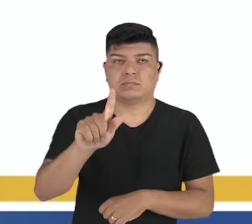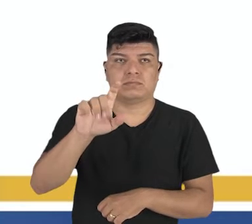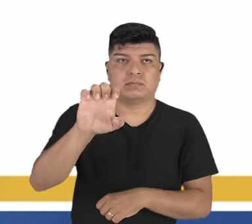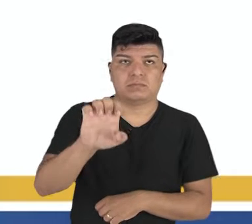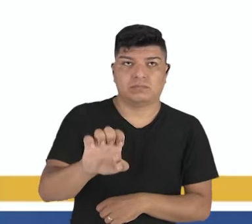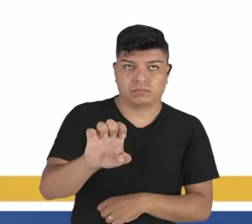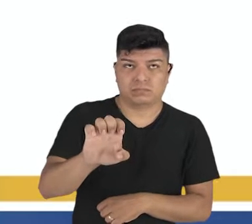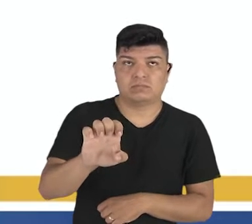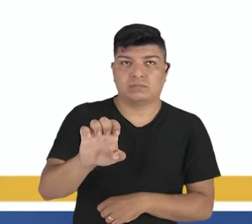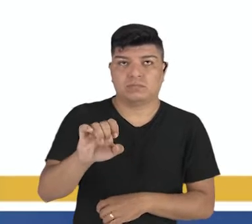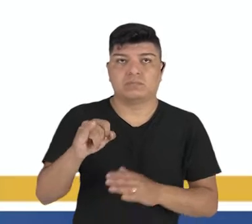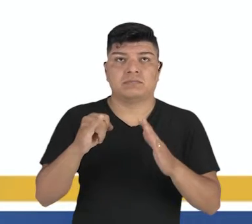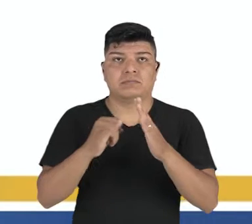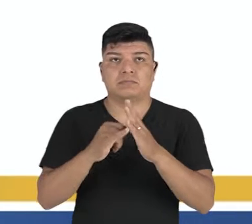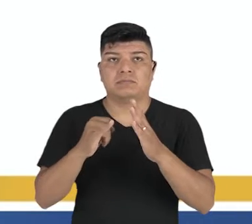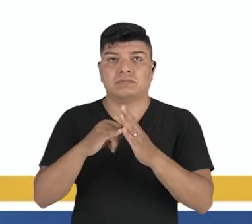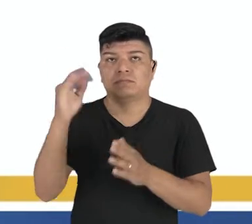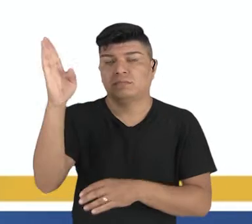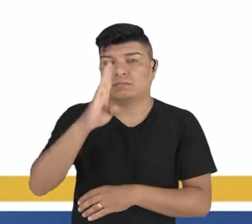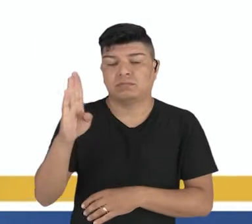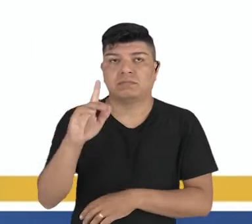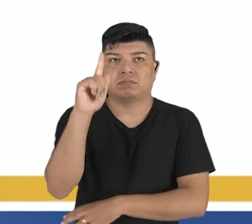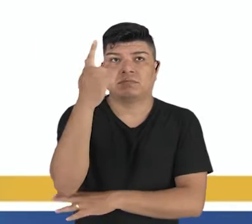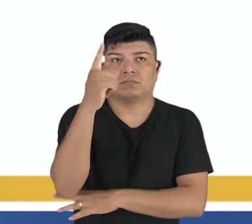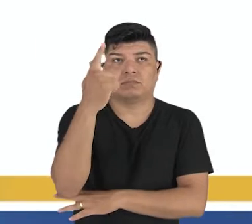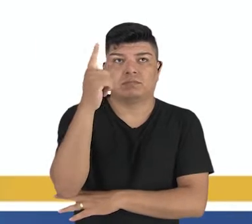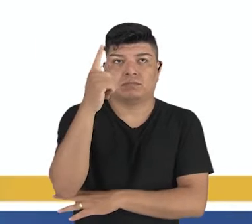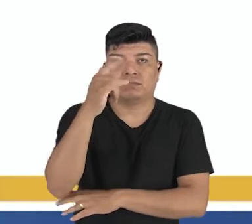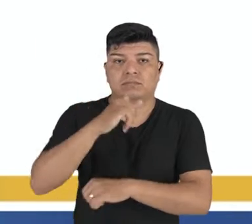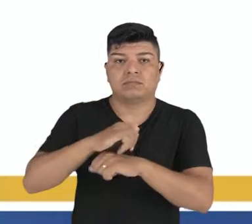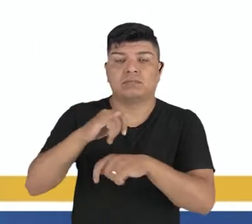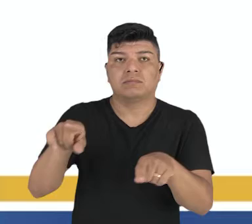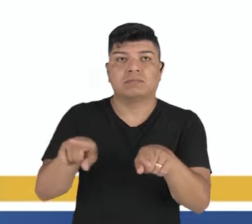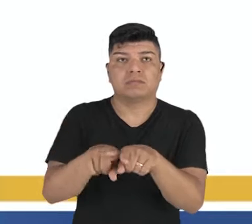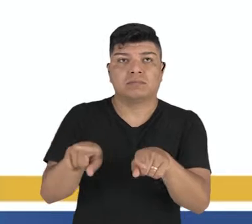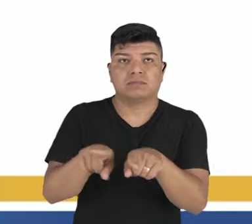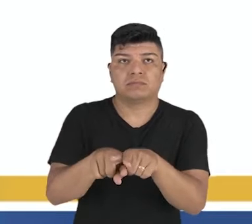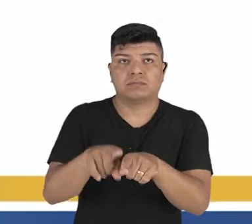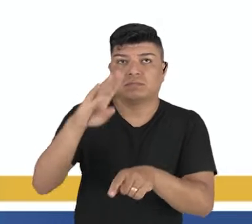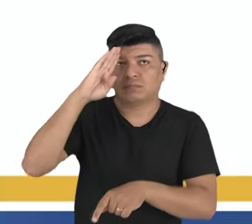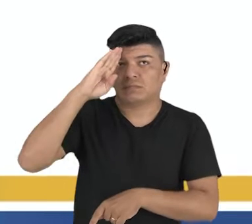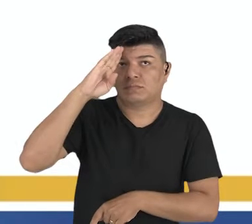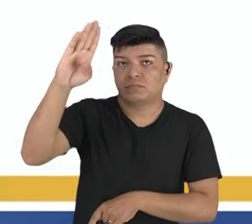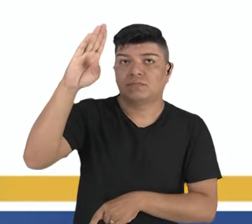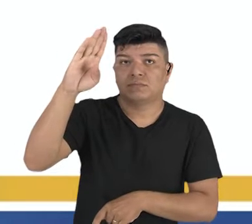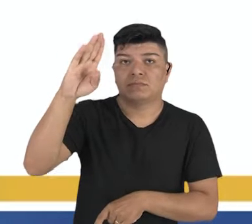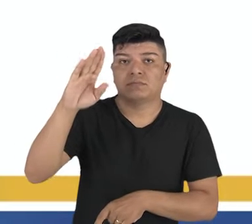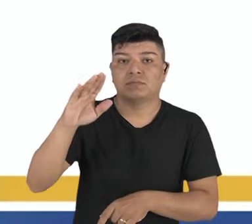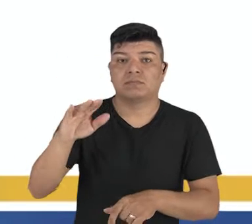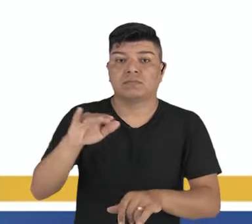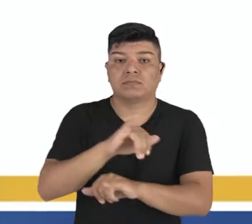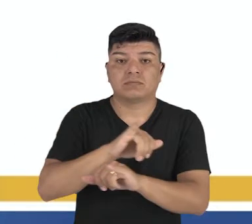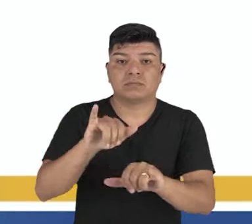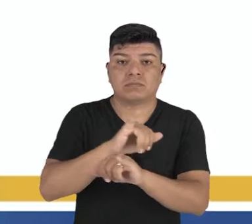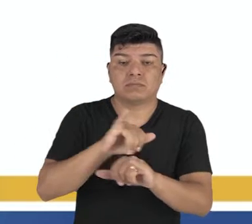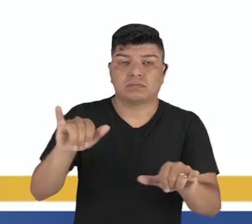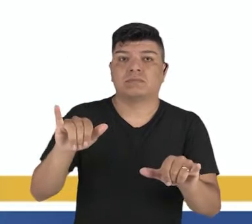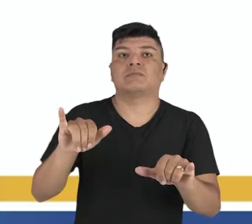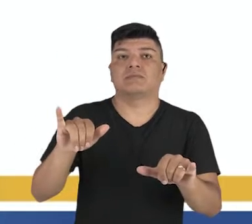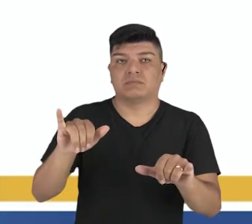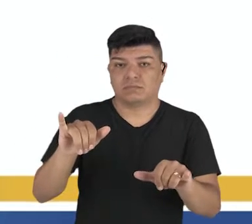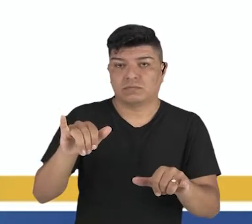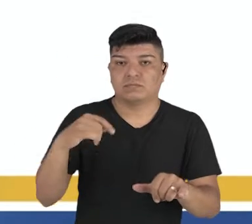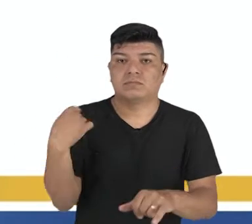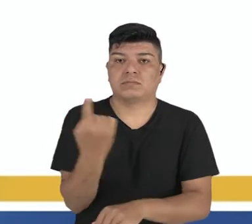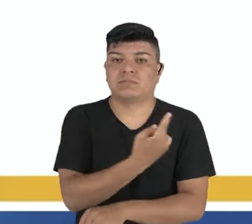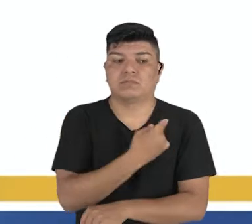o Instituto Brasileiro de Geografia e Estatística. Ela é a principal fornecedora de dados oficiais